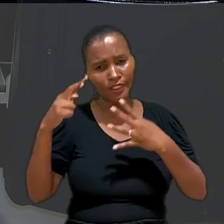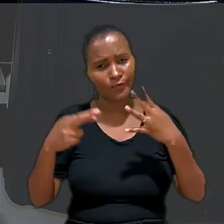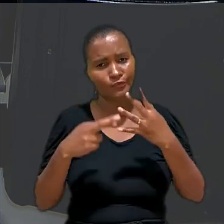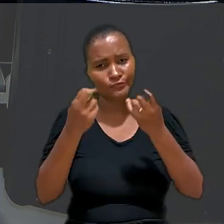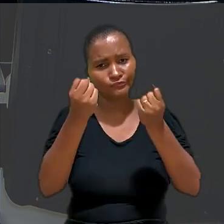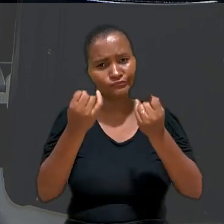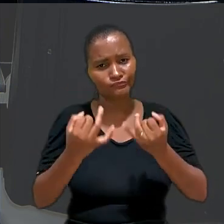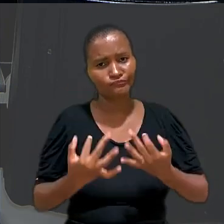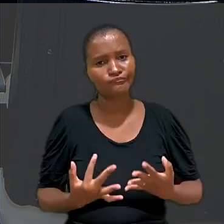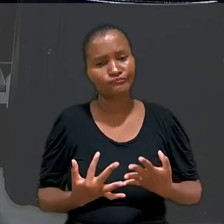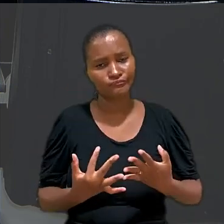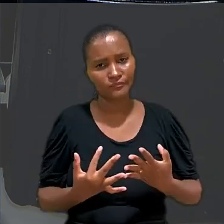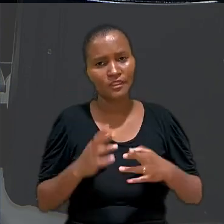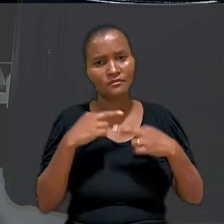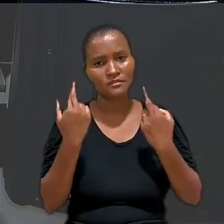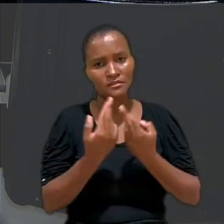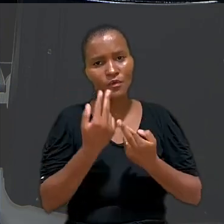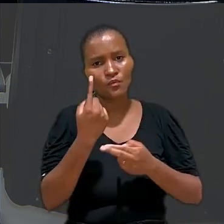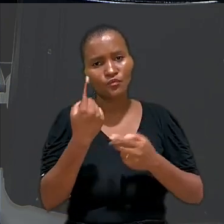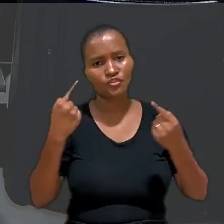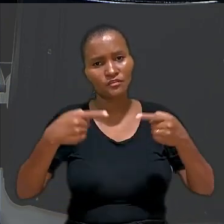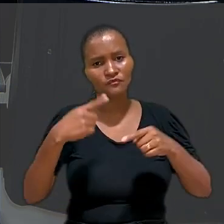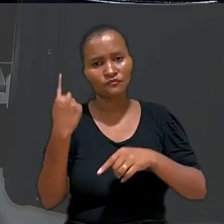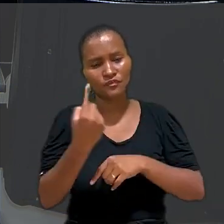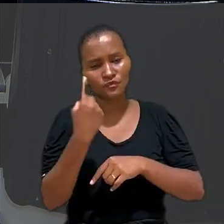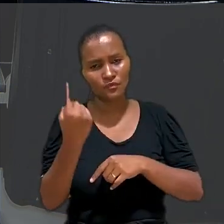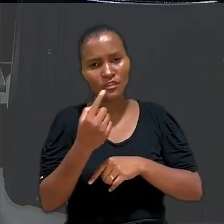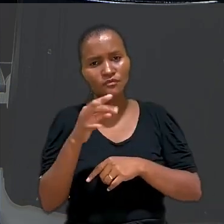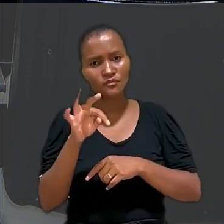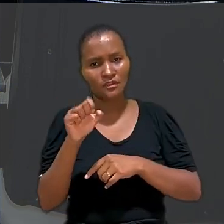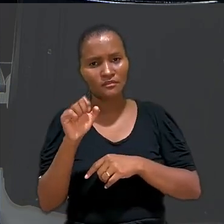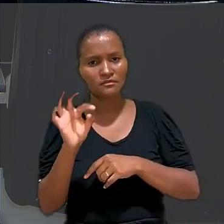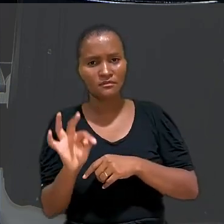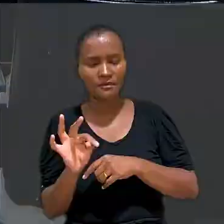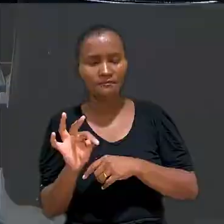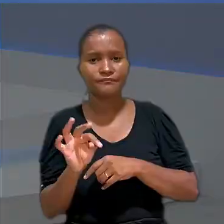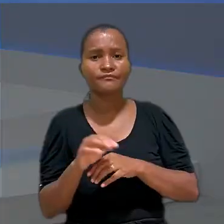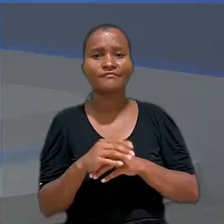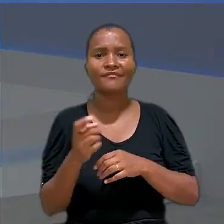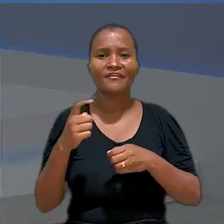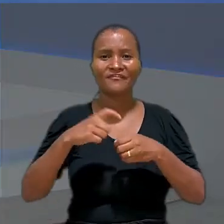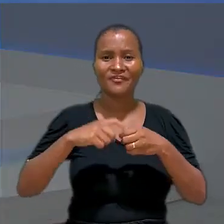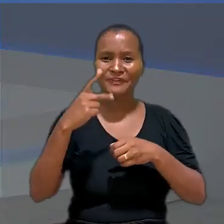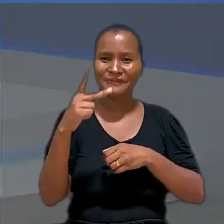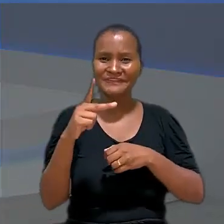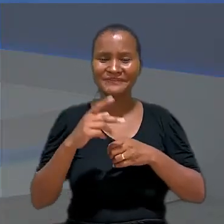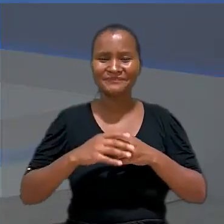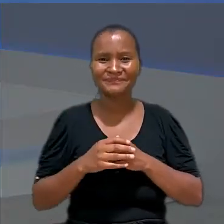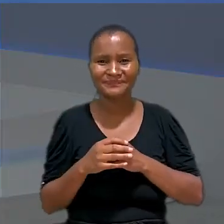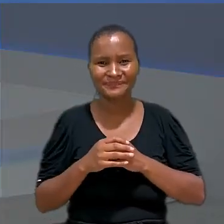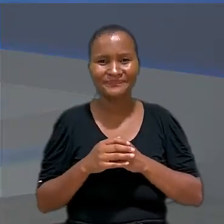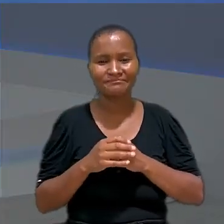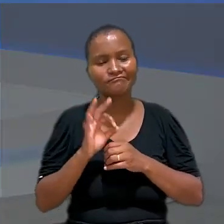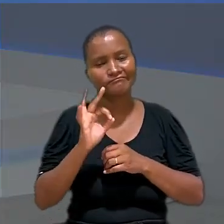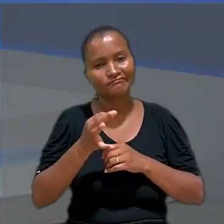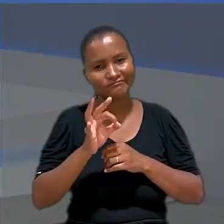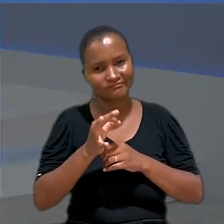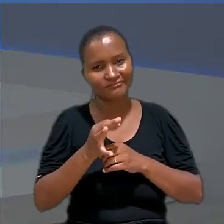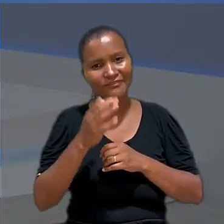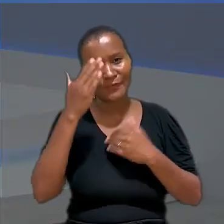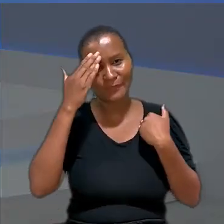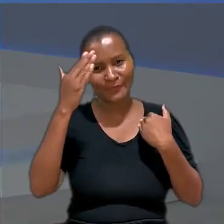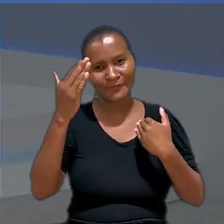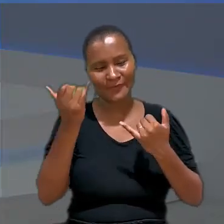já apresentou embargos declaratórios à seção 1 de dissídios individuais do TST. Anderson, Luana, eu volto com vocês.